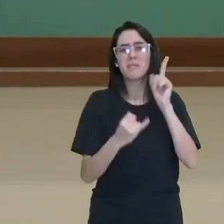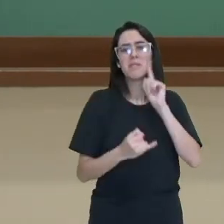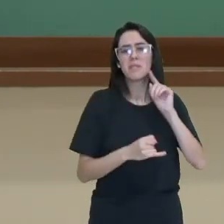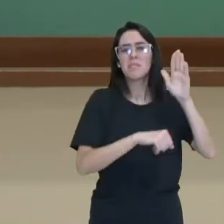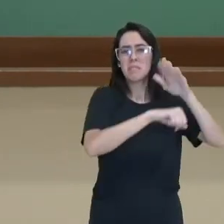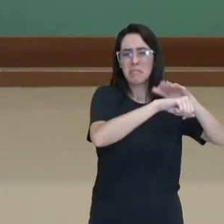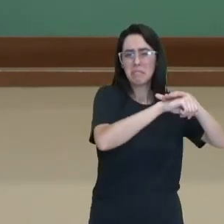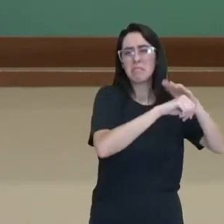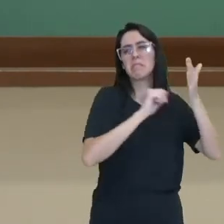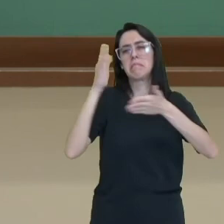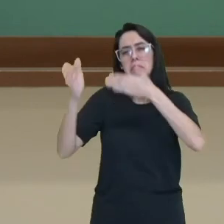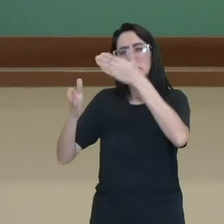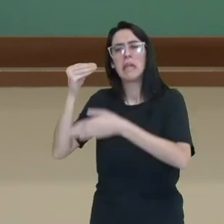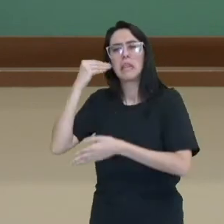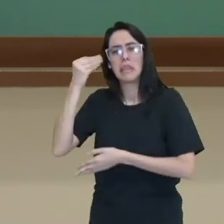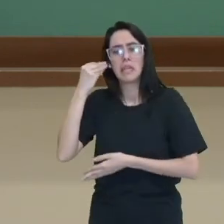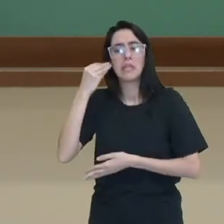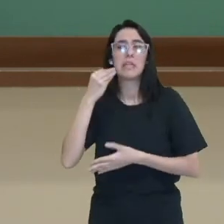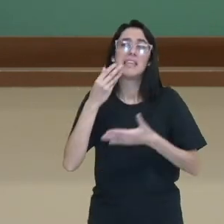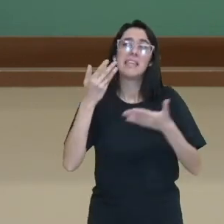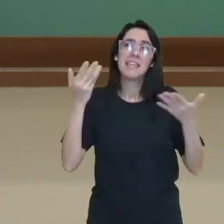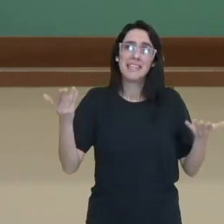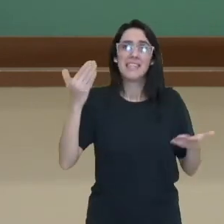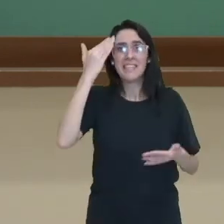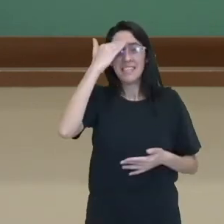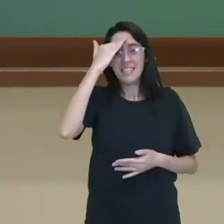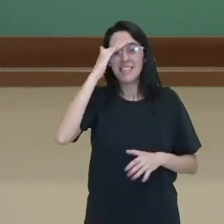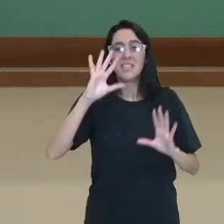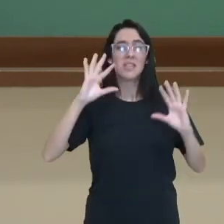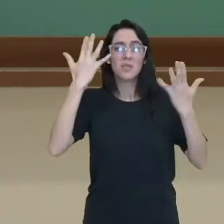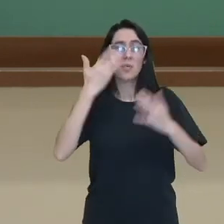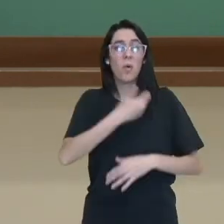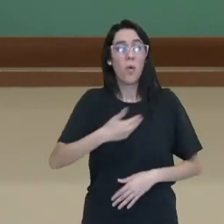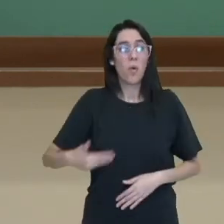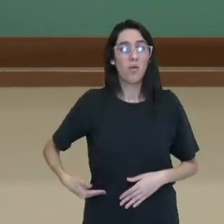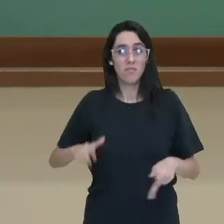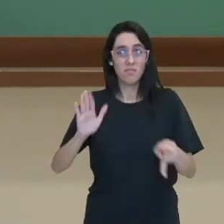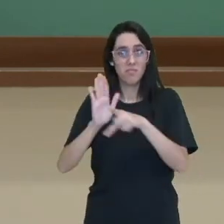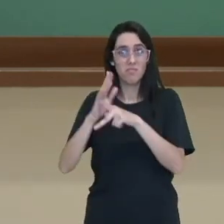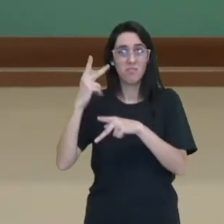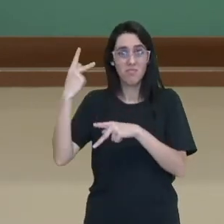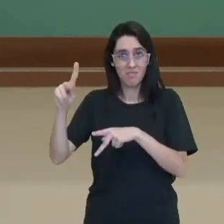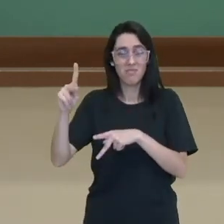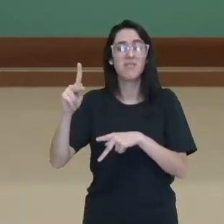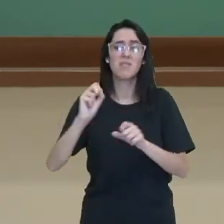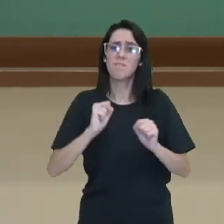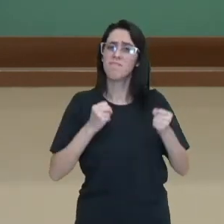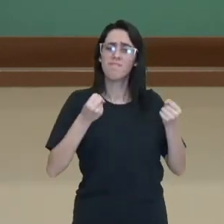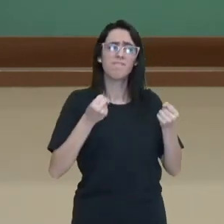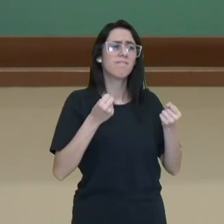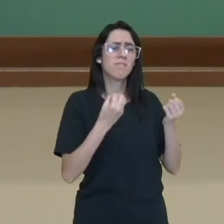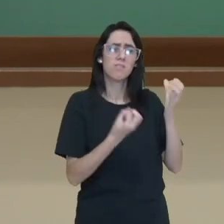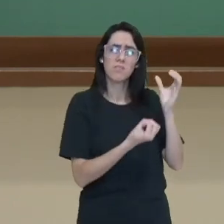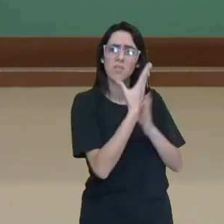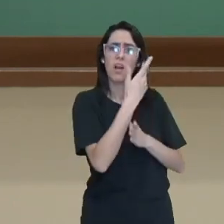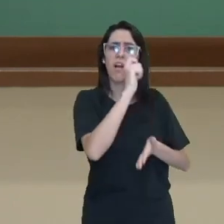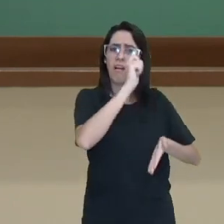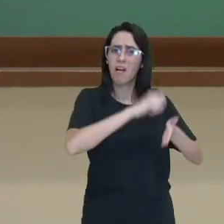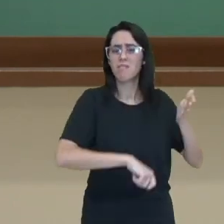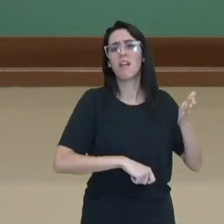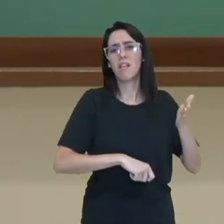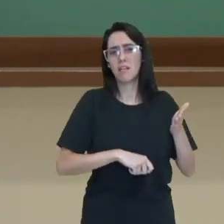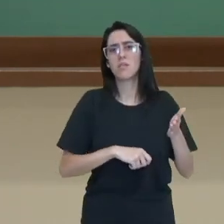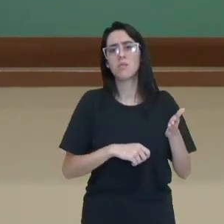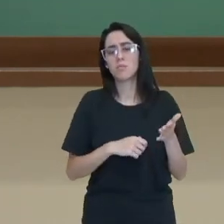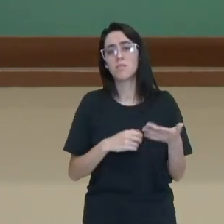nesse território, fica mais fácil entender o motivo que levou o governo dessa pequena ilha a iniciar uma ação contra as potências nucleares. É meio óbvio que você